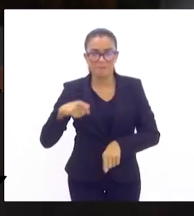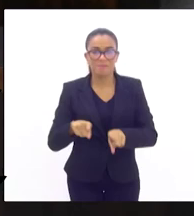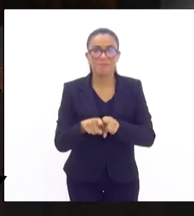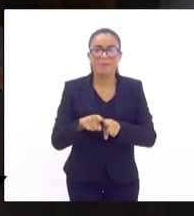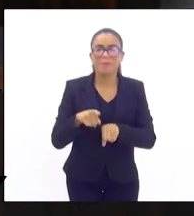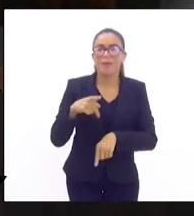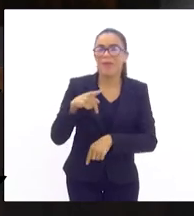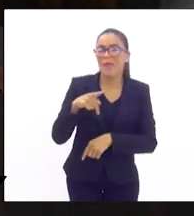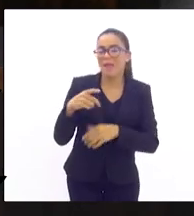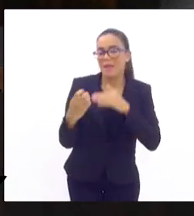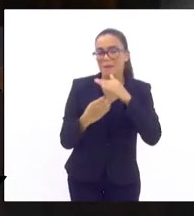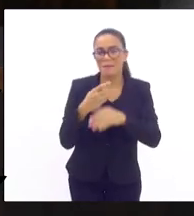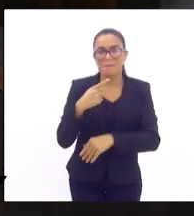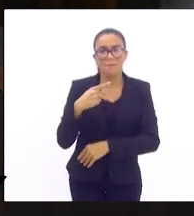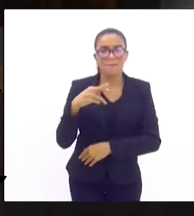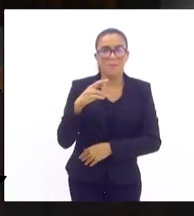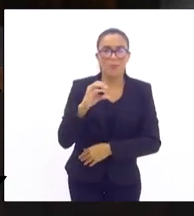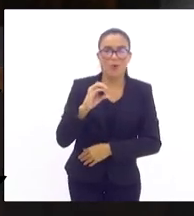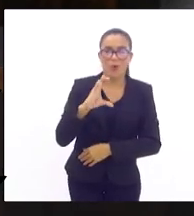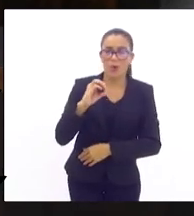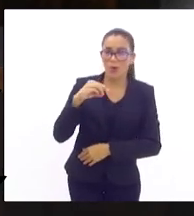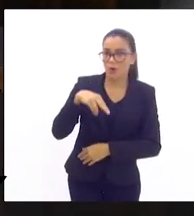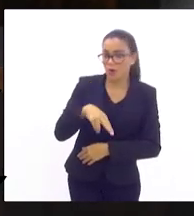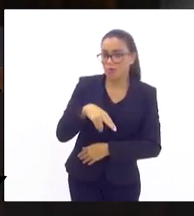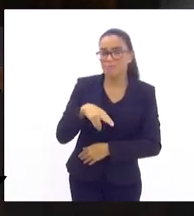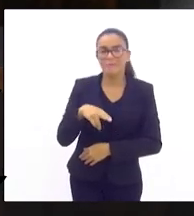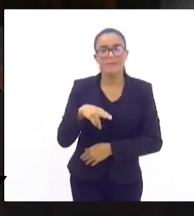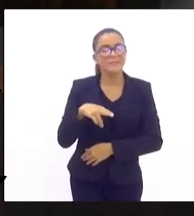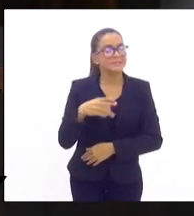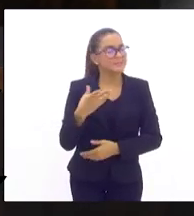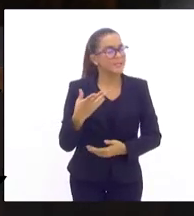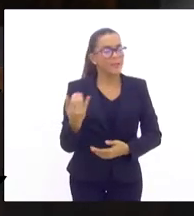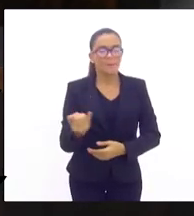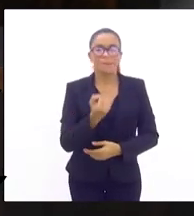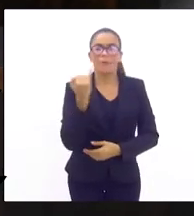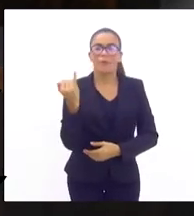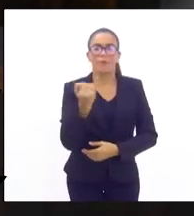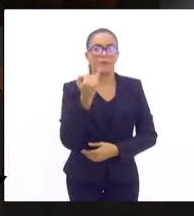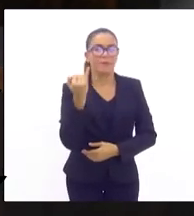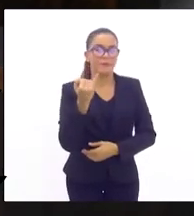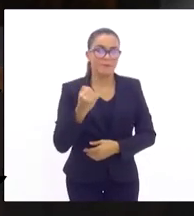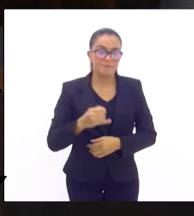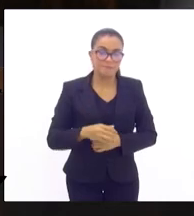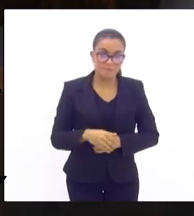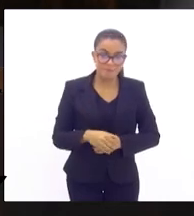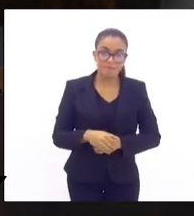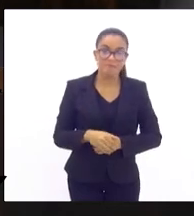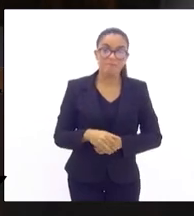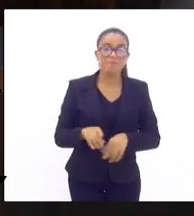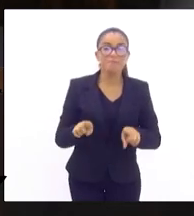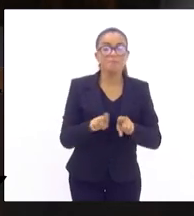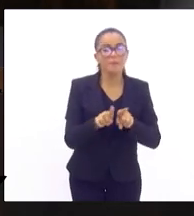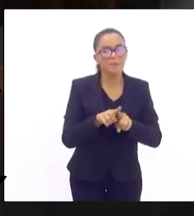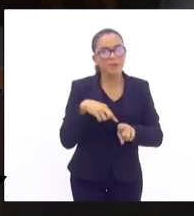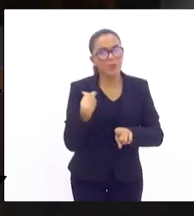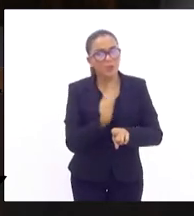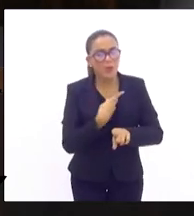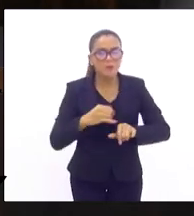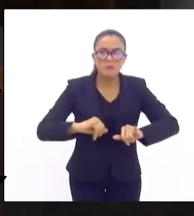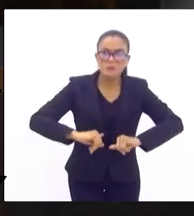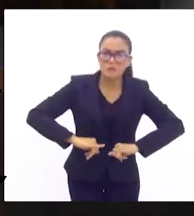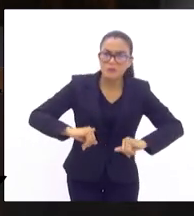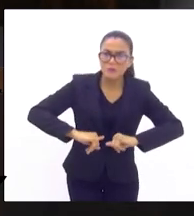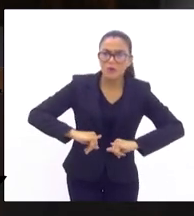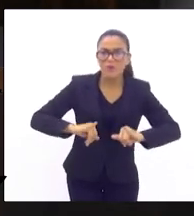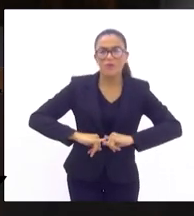PROCON, a sociedade civil que é tão importante a presença aqui nessa Casa de Leis. Dizer que nós sofremos muito com a falta da